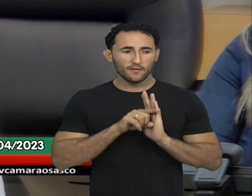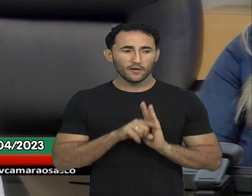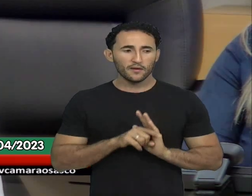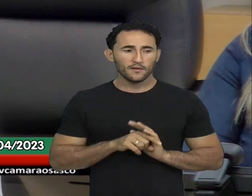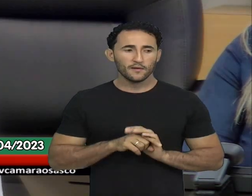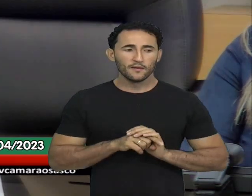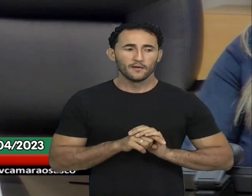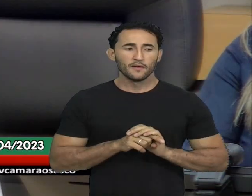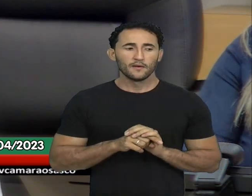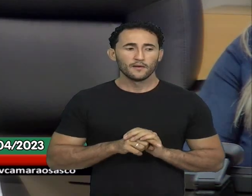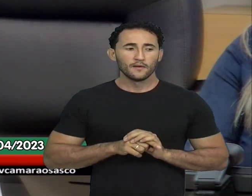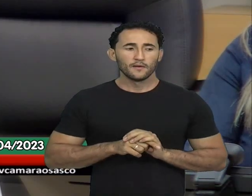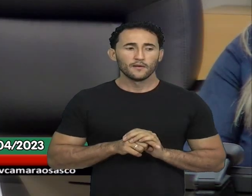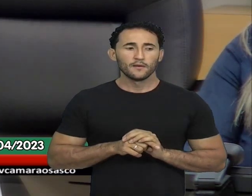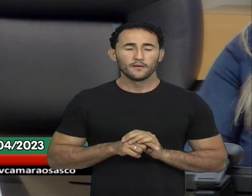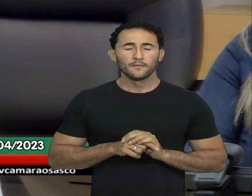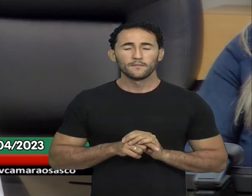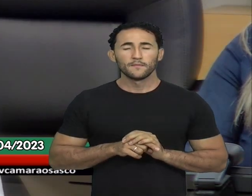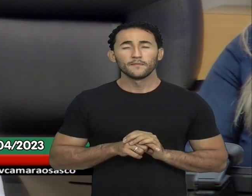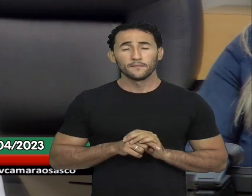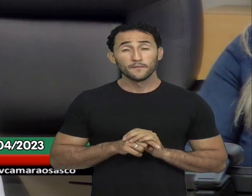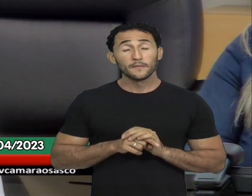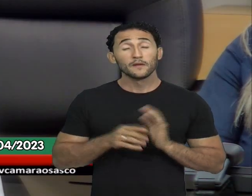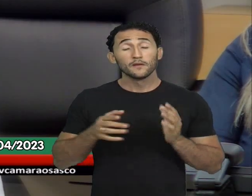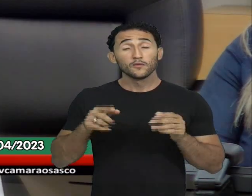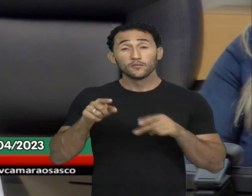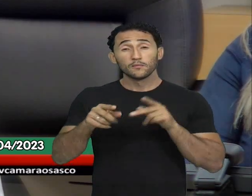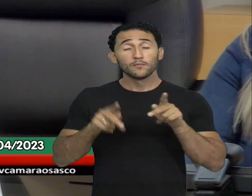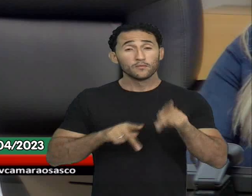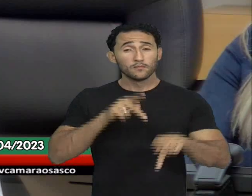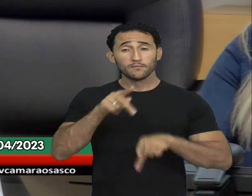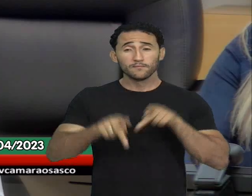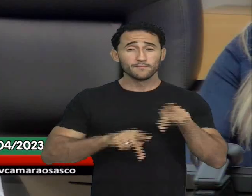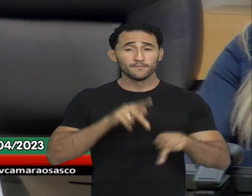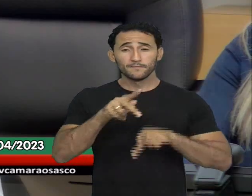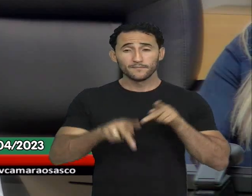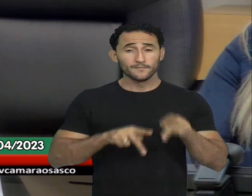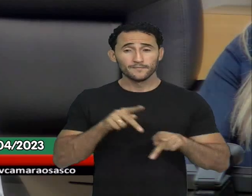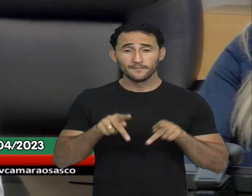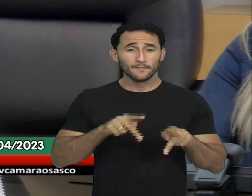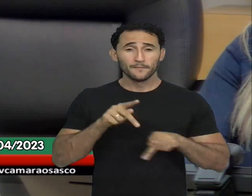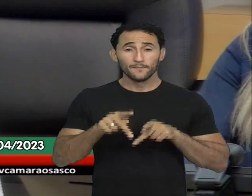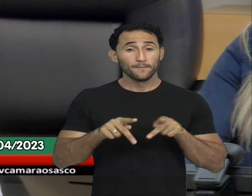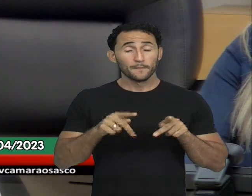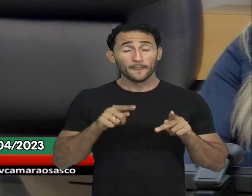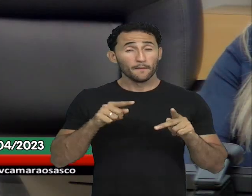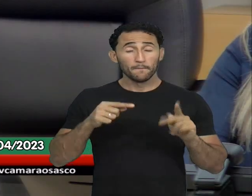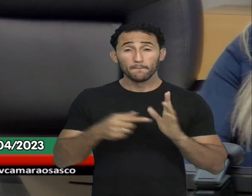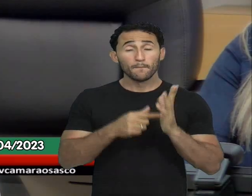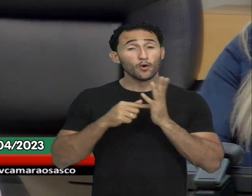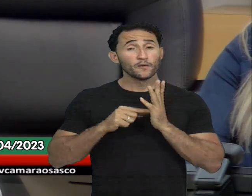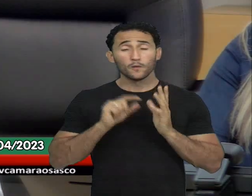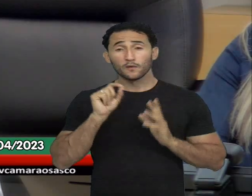mais preza é pela saúde da população, e isso, nitidamente, os